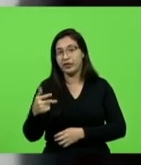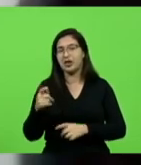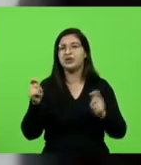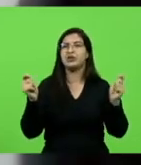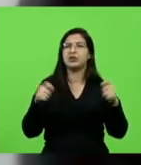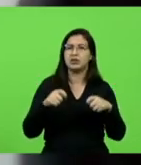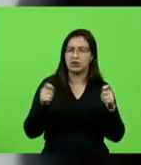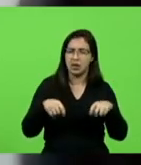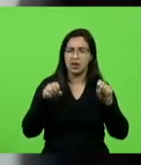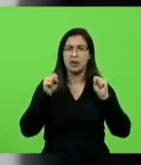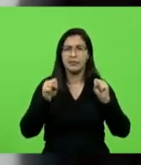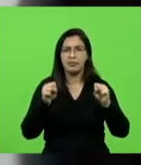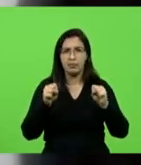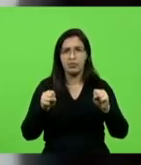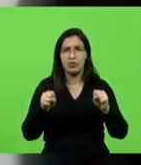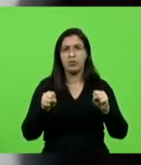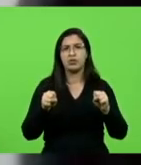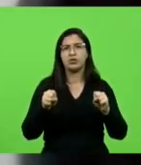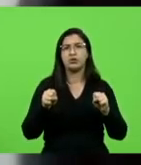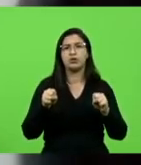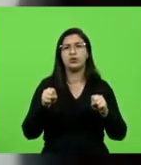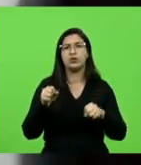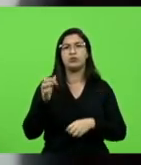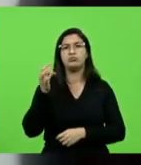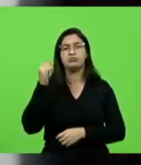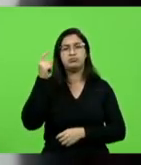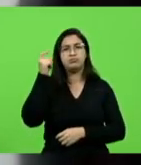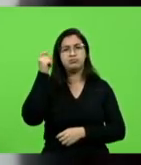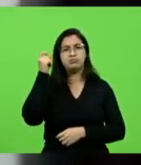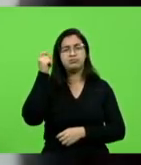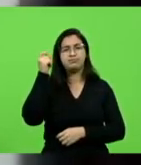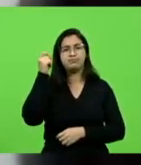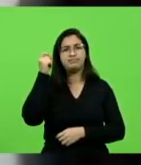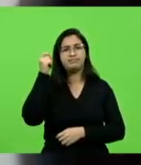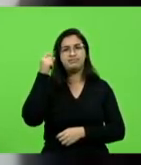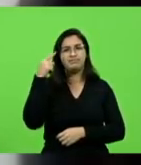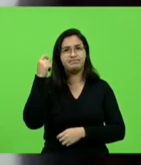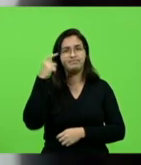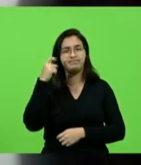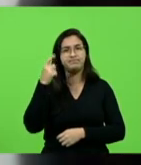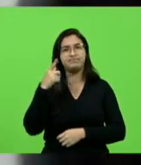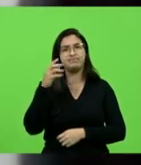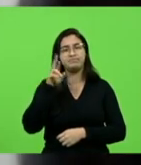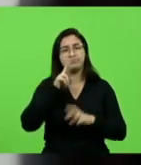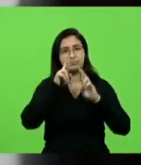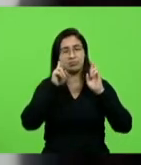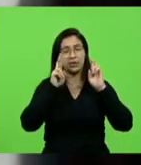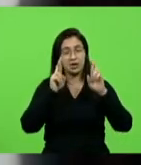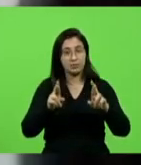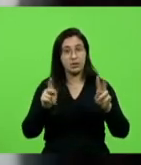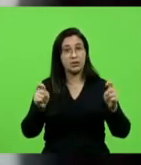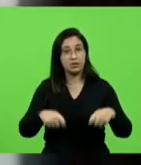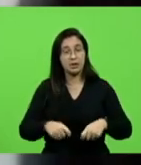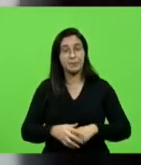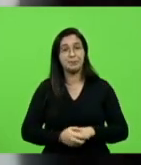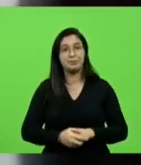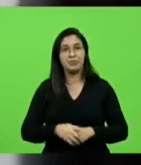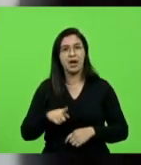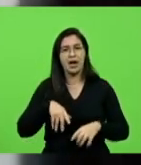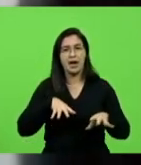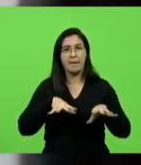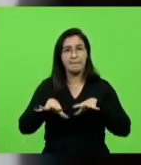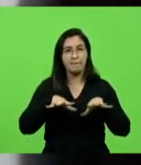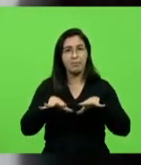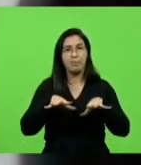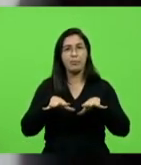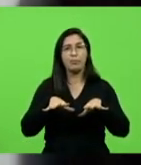condições acadêmicas, têm todos os seus direitos respeitados. E esse é um movimento público. Isso significa que